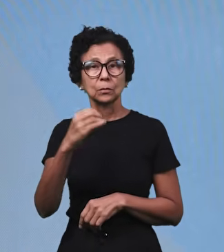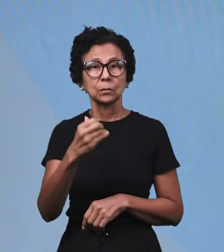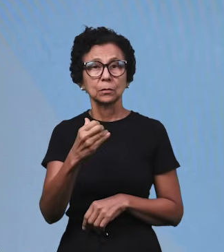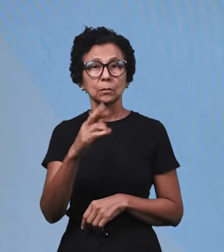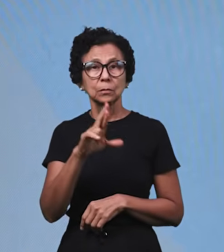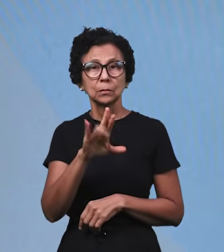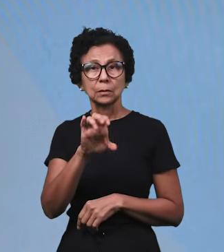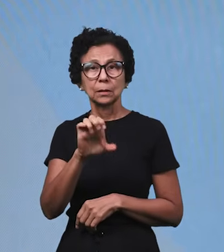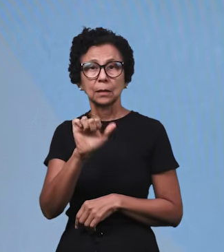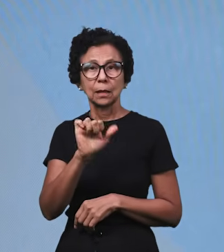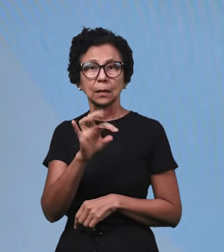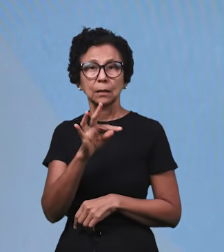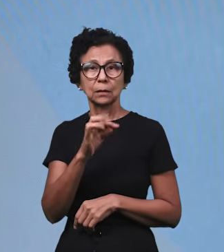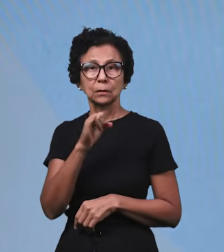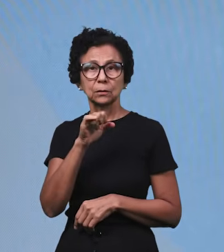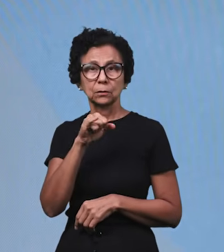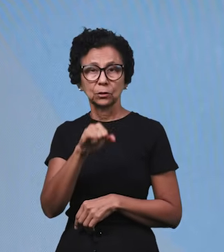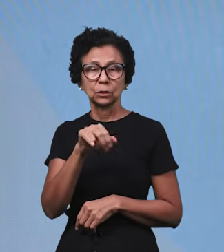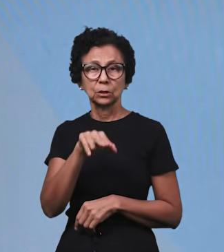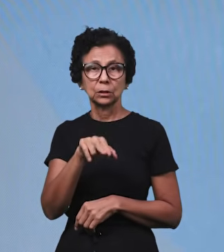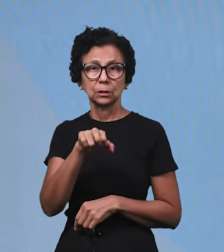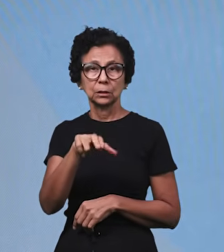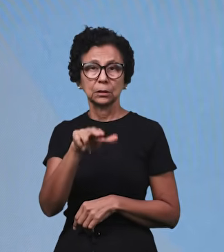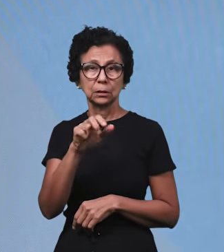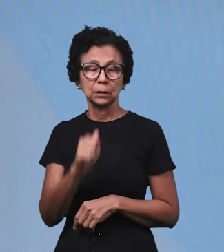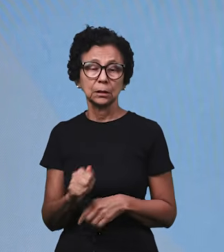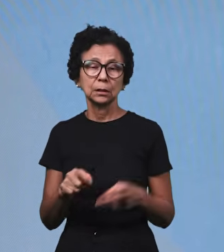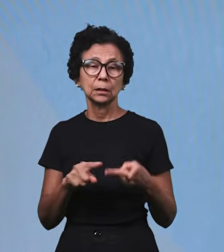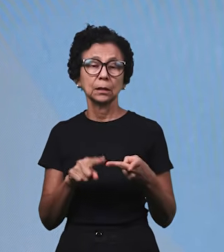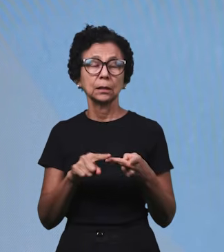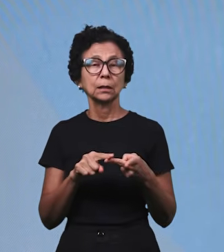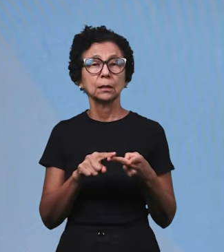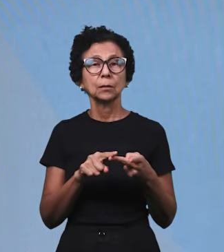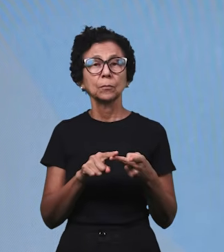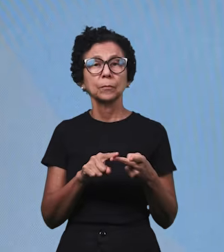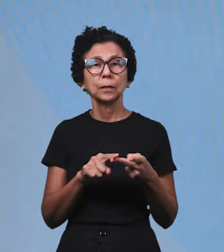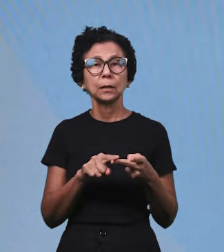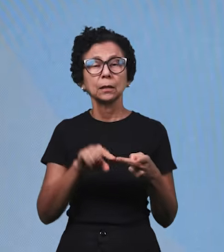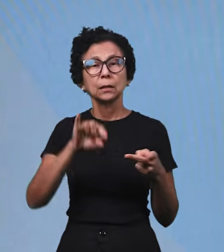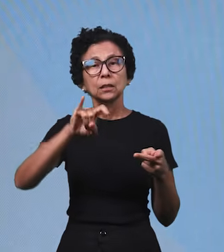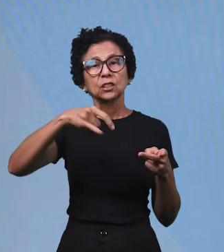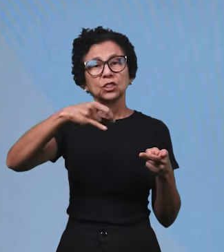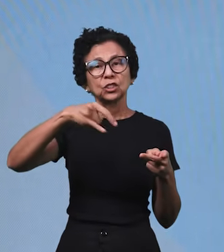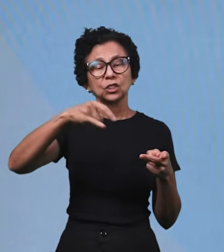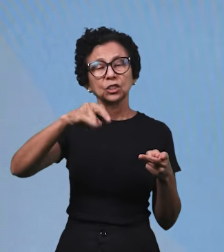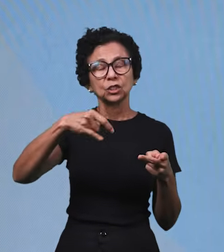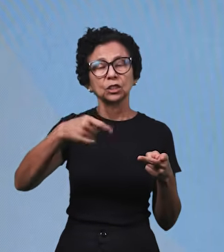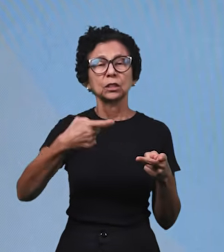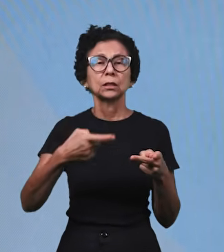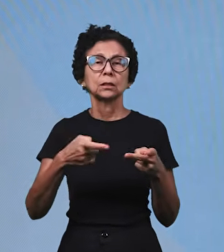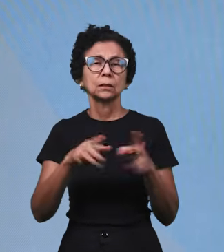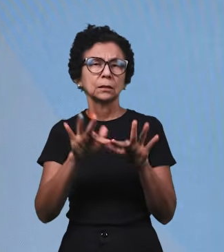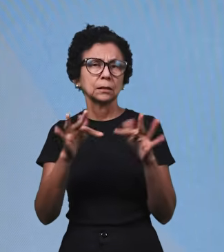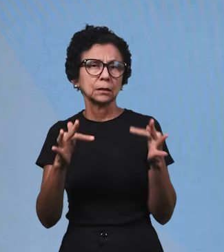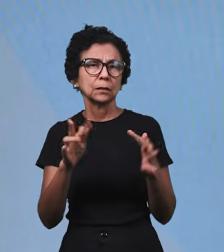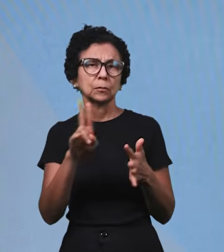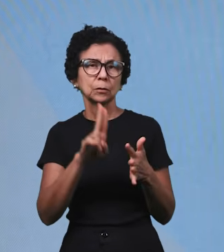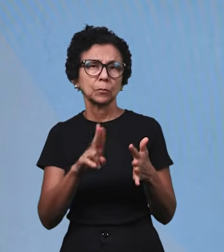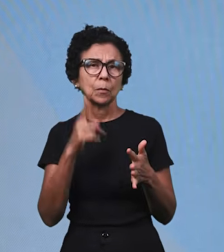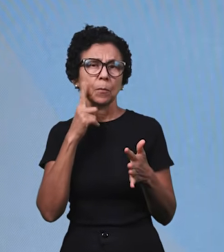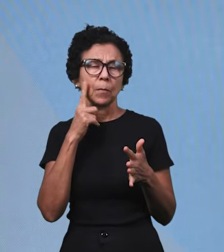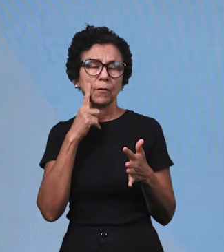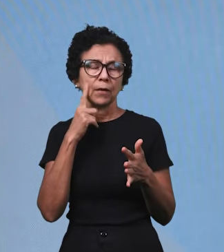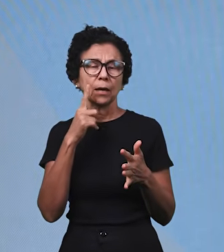chama creatinina, que é dosado no sangue, e o exame simples de urina com a relação albumina-creatinina para